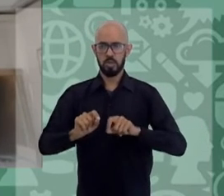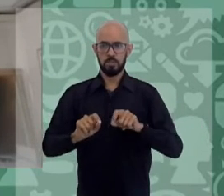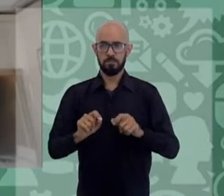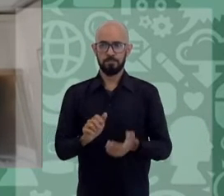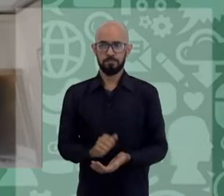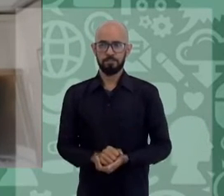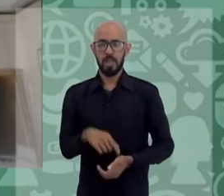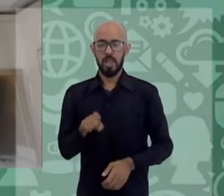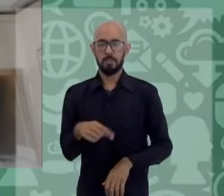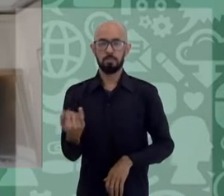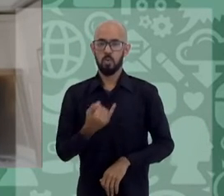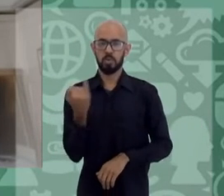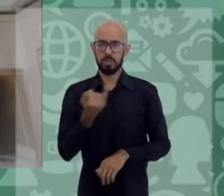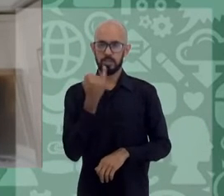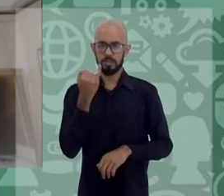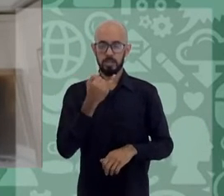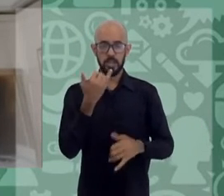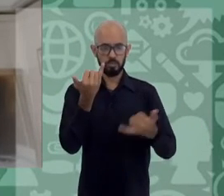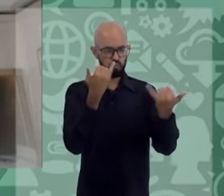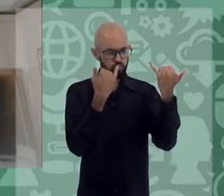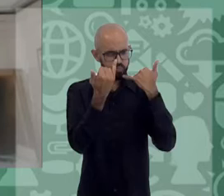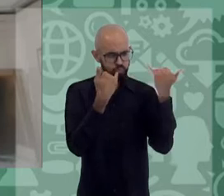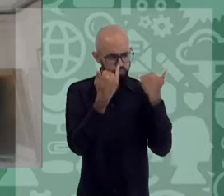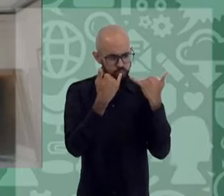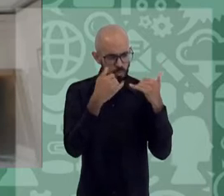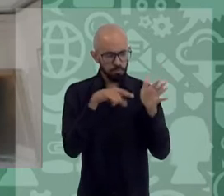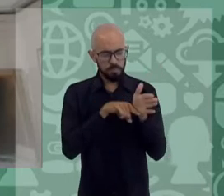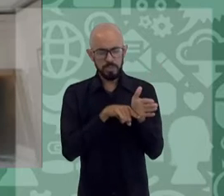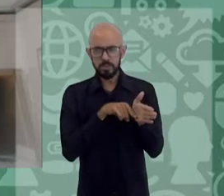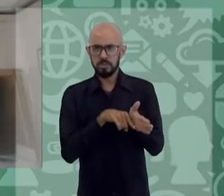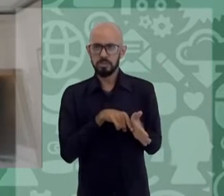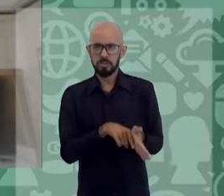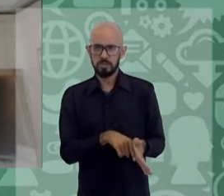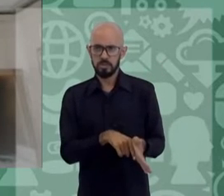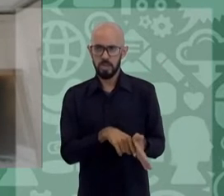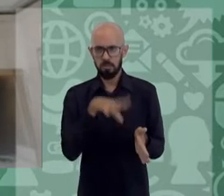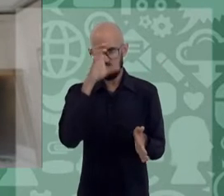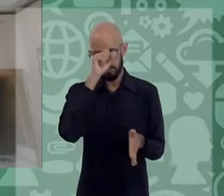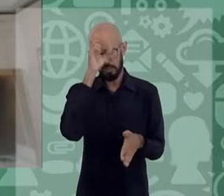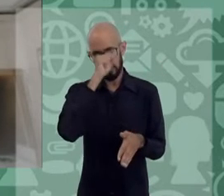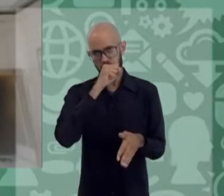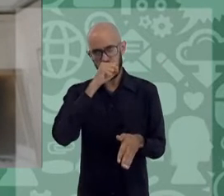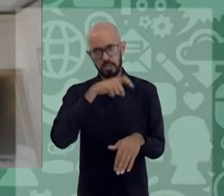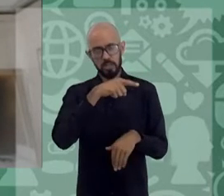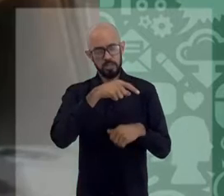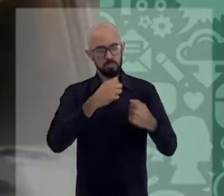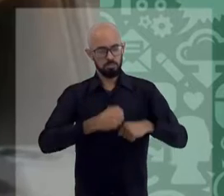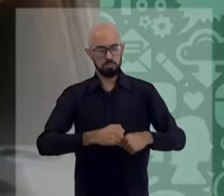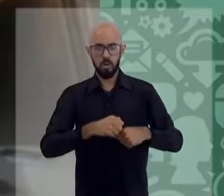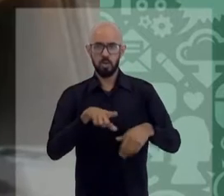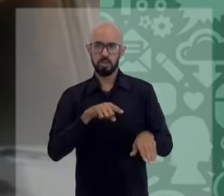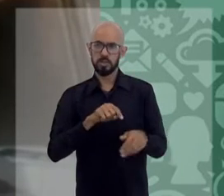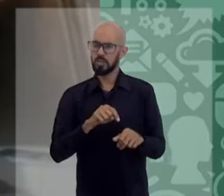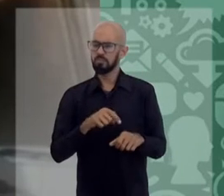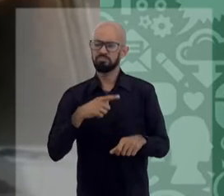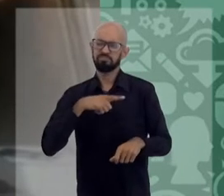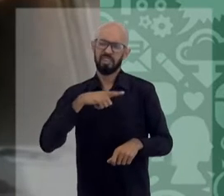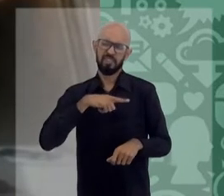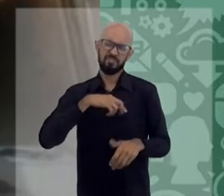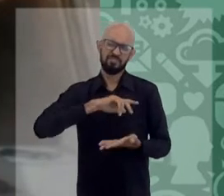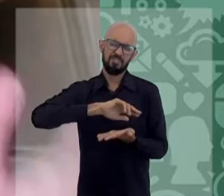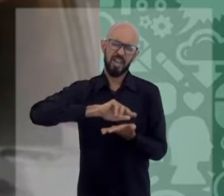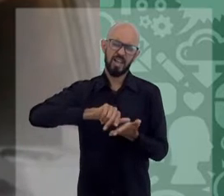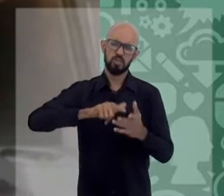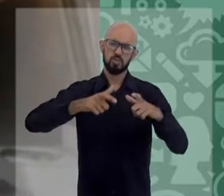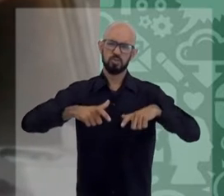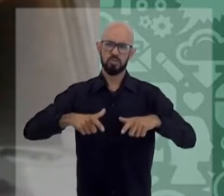formação, é importante que ele se informe, que é o segundo, digamos, o segundo aspecto desse processo. Eles podem se informar em